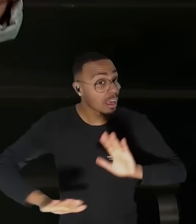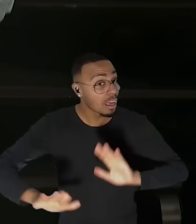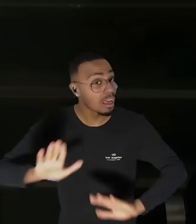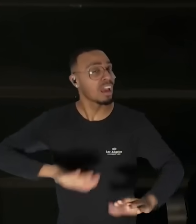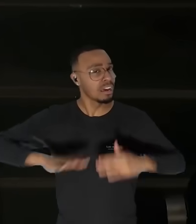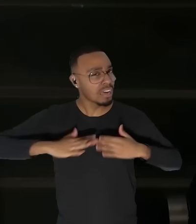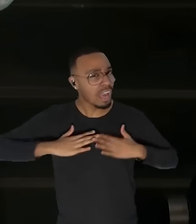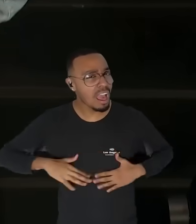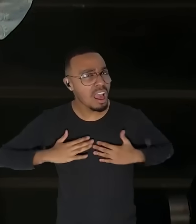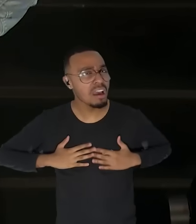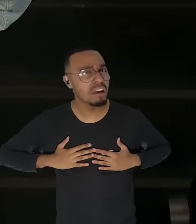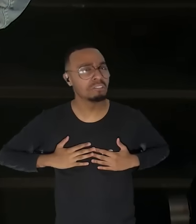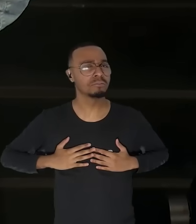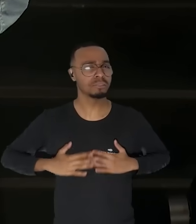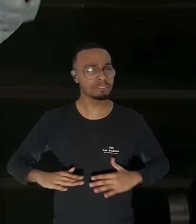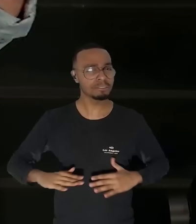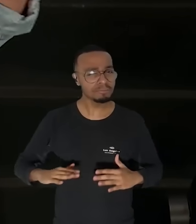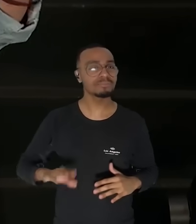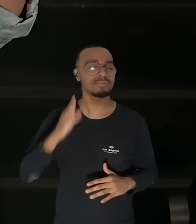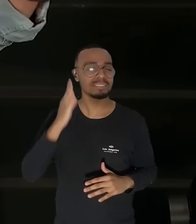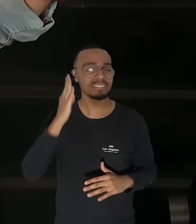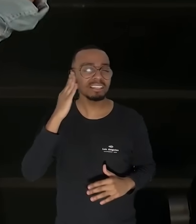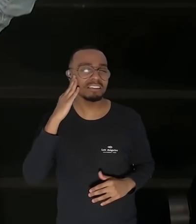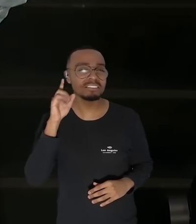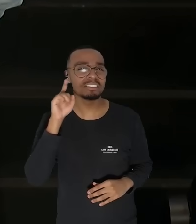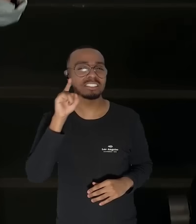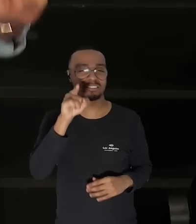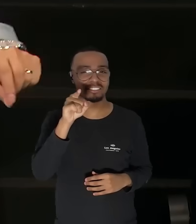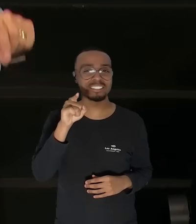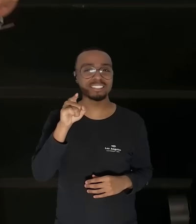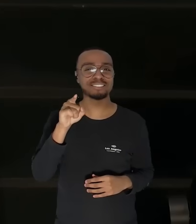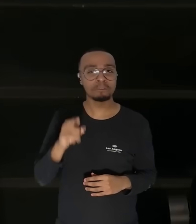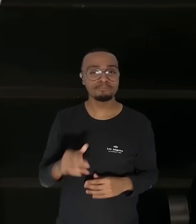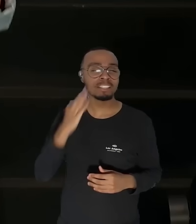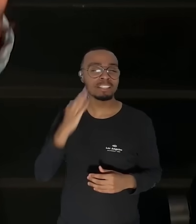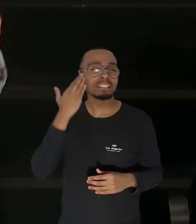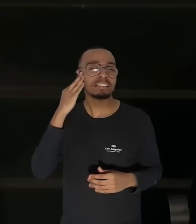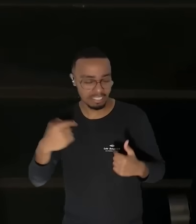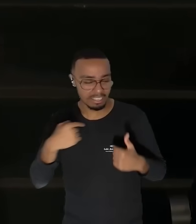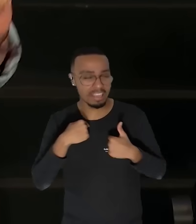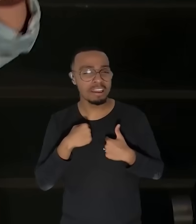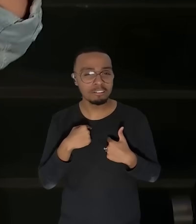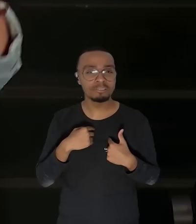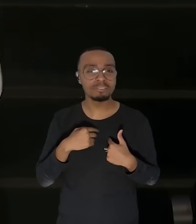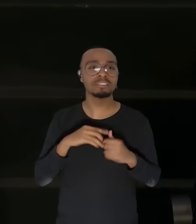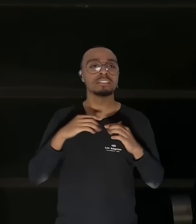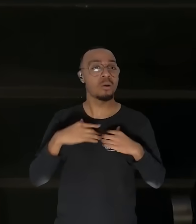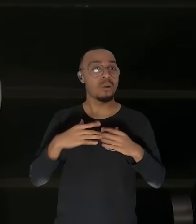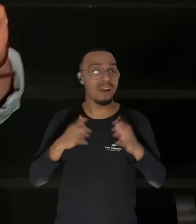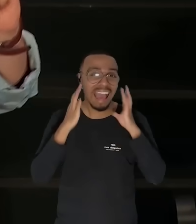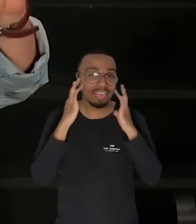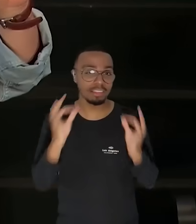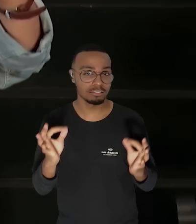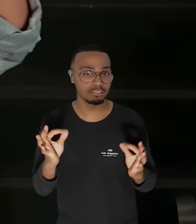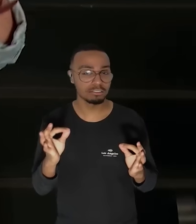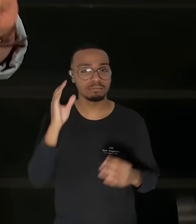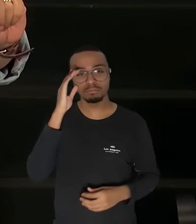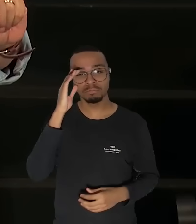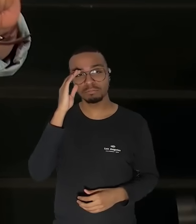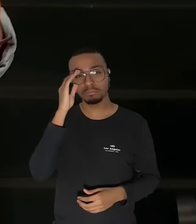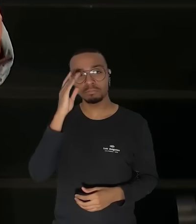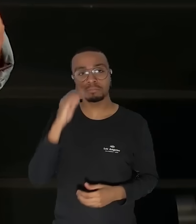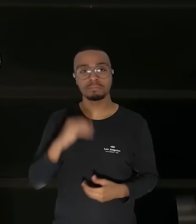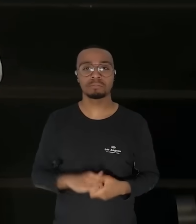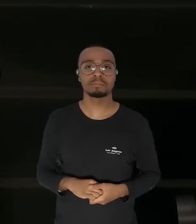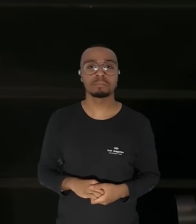aqui e eu sei que há uma dificuldade para você decodificar o que eu falo e entender. Então, preste a sua atenção. A comunicação